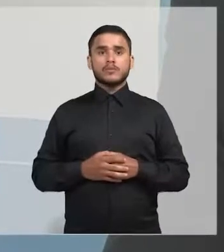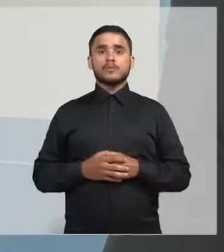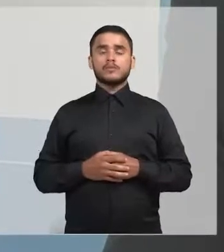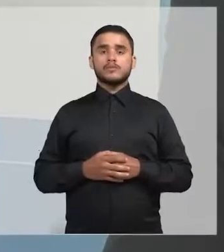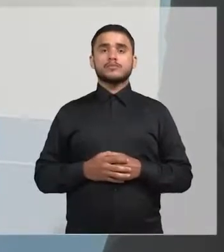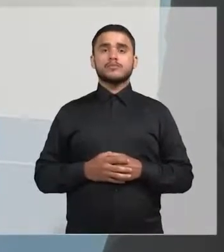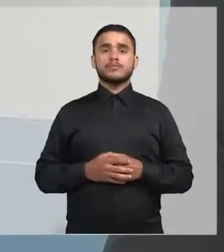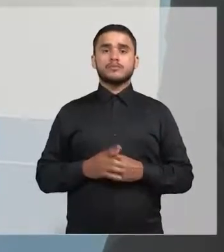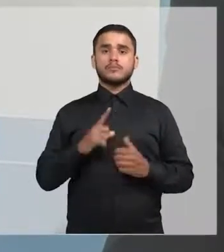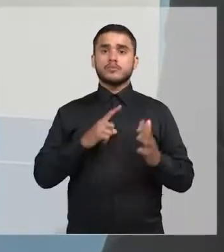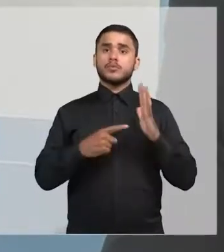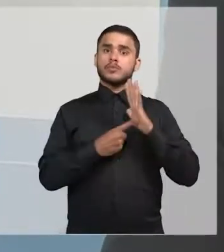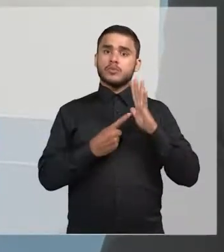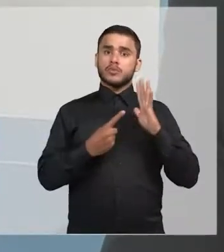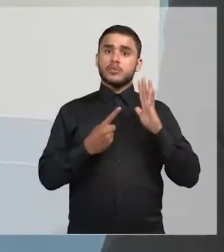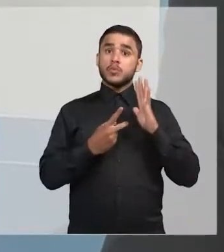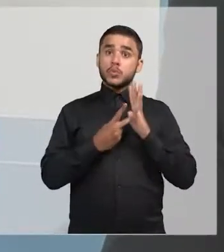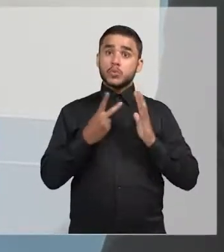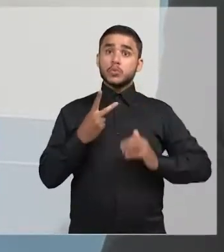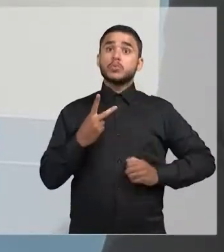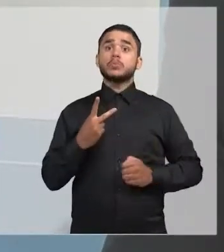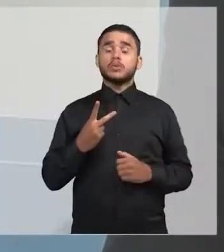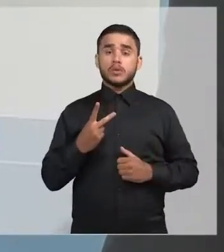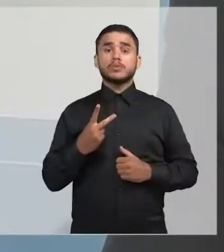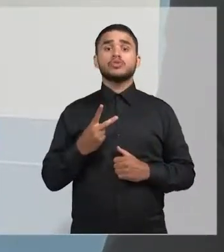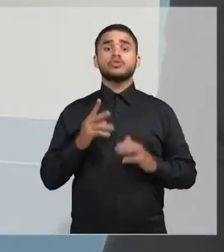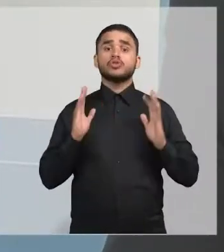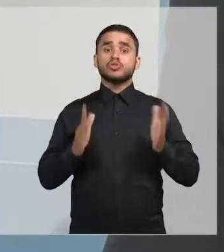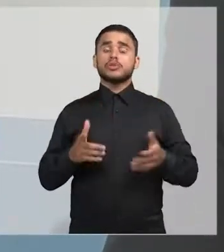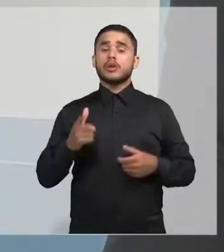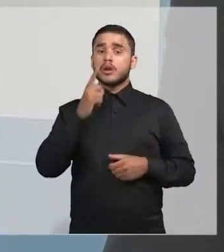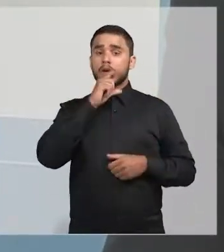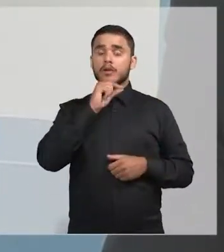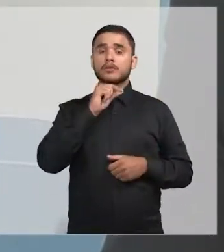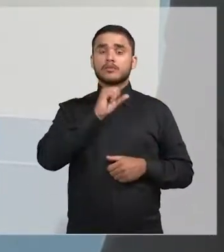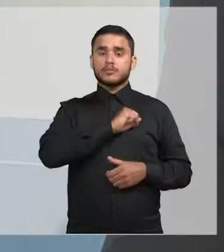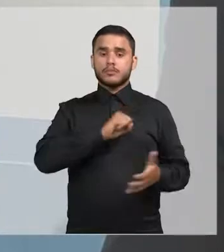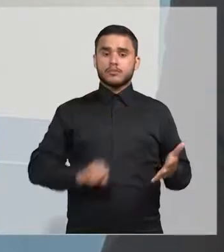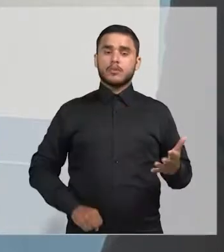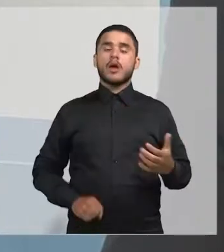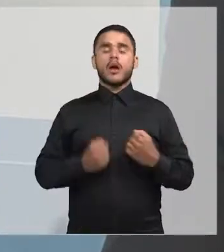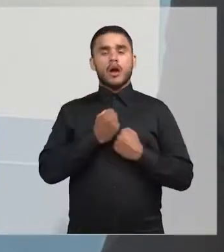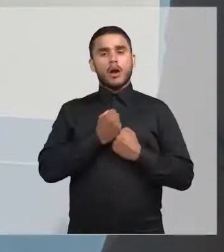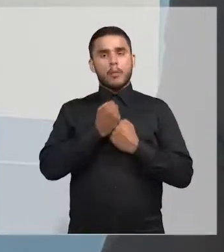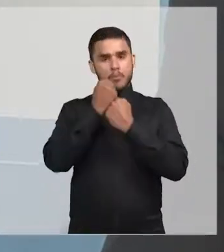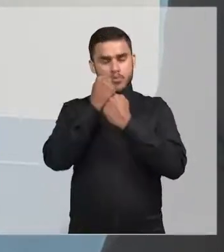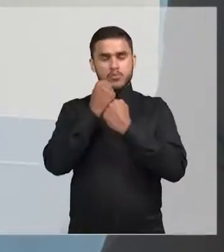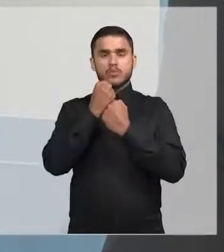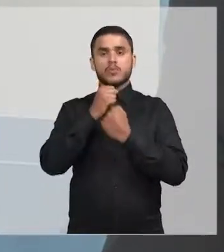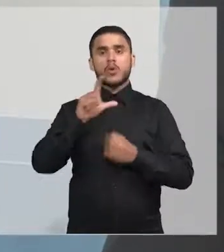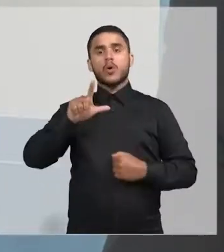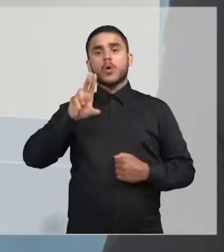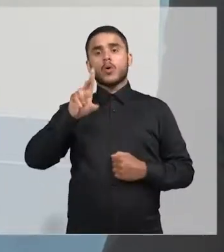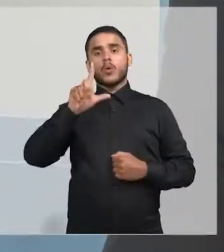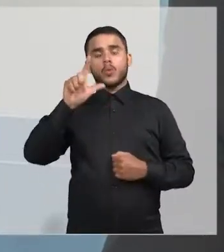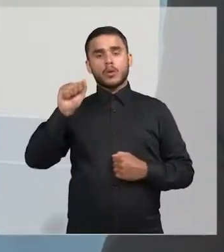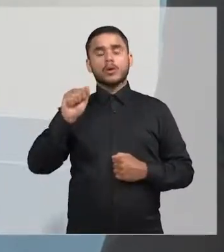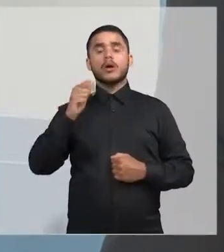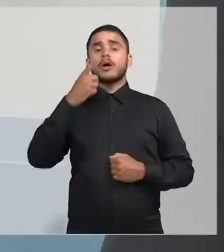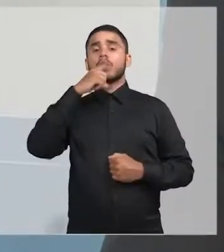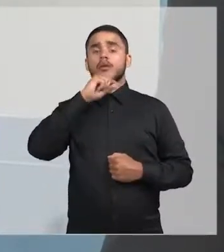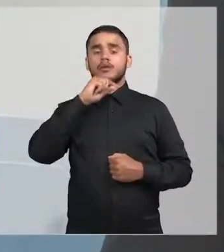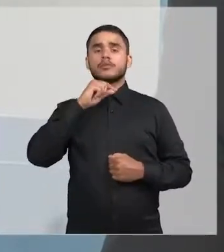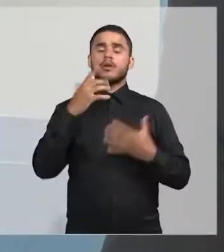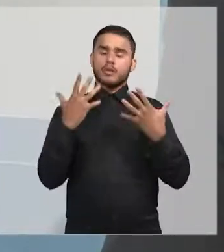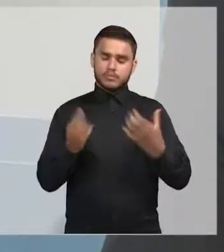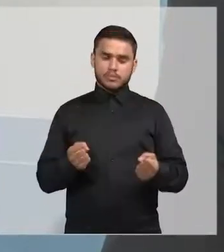Na reeleição dele, na escolha dos senadores, ele atendeu o Lula e acabou